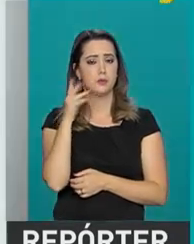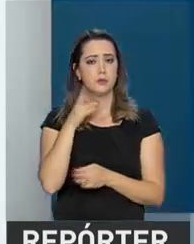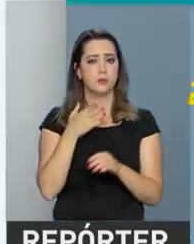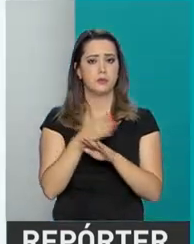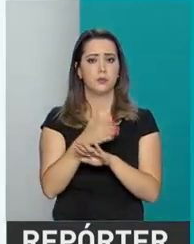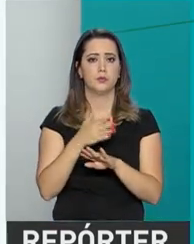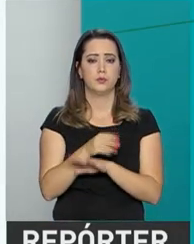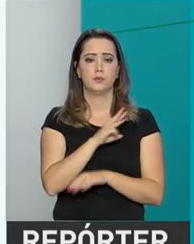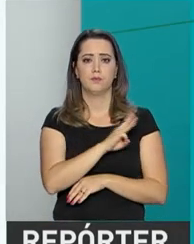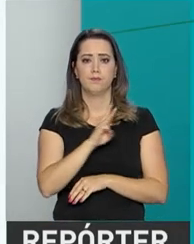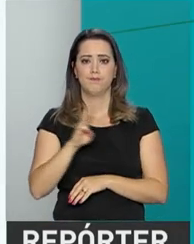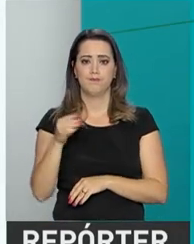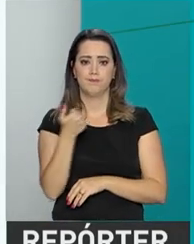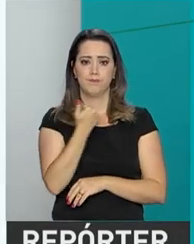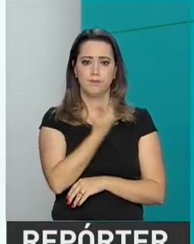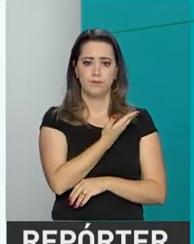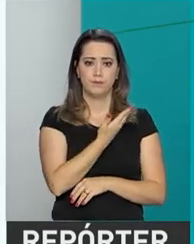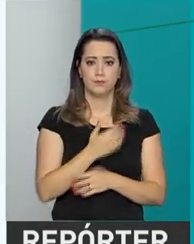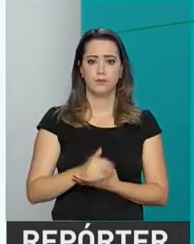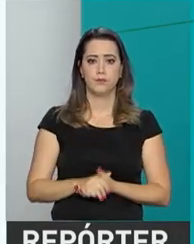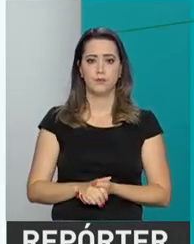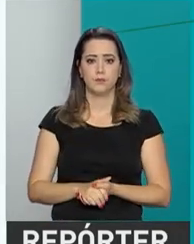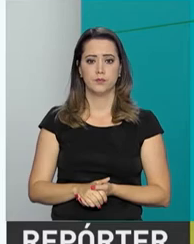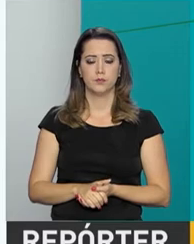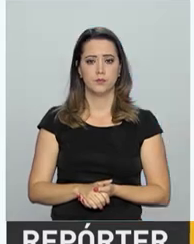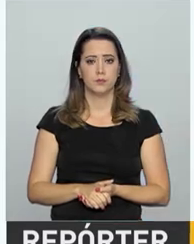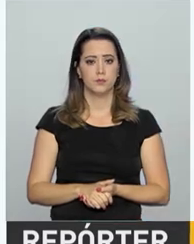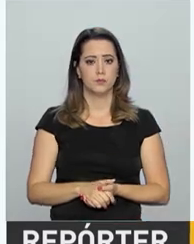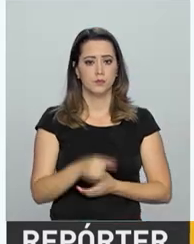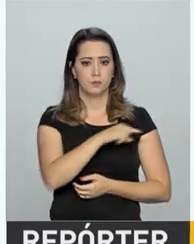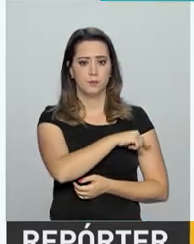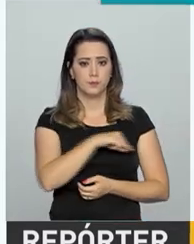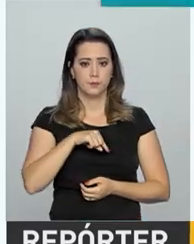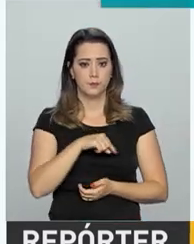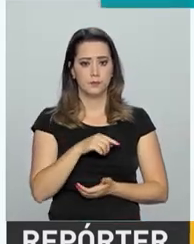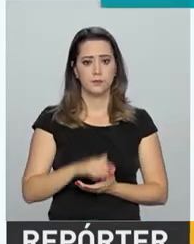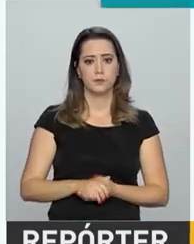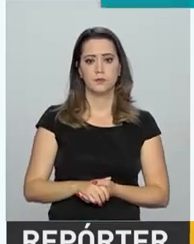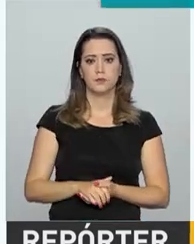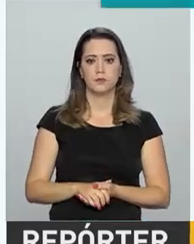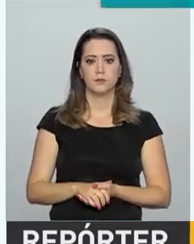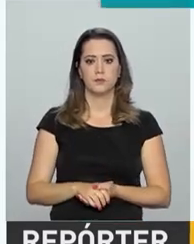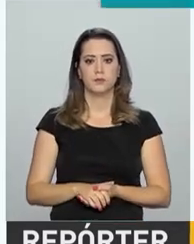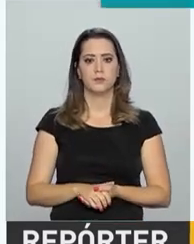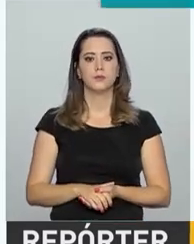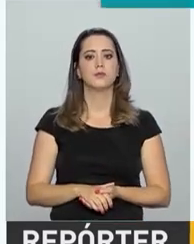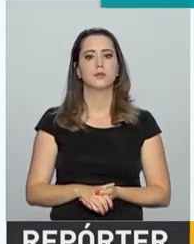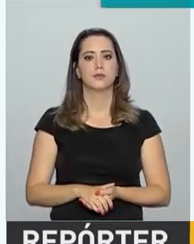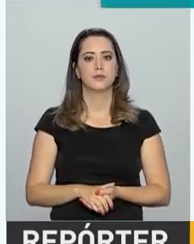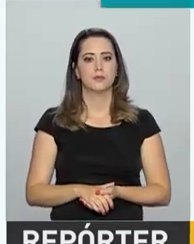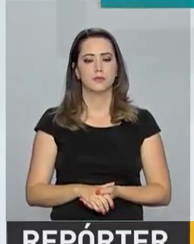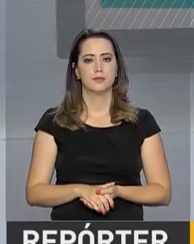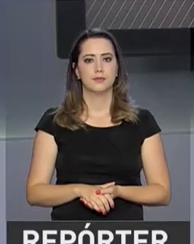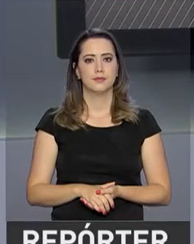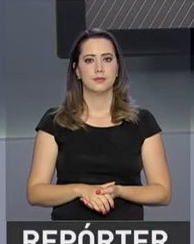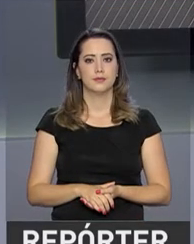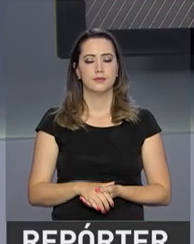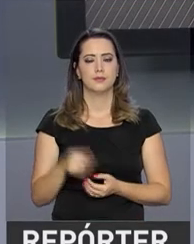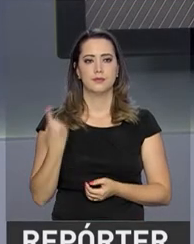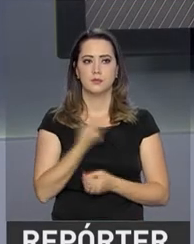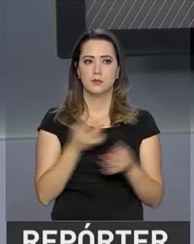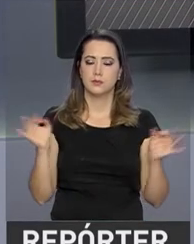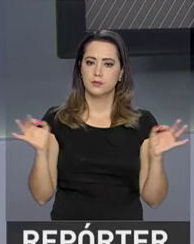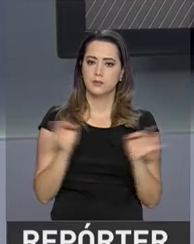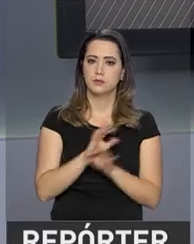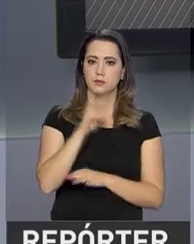acesse dúvidas gasolina ponto hotsites petrobras.com.br e nós